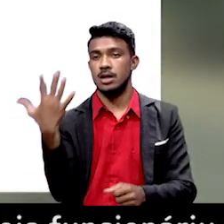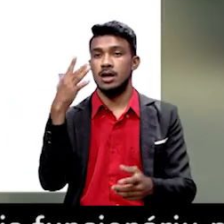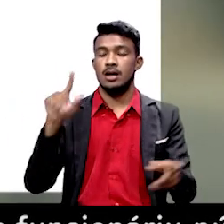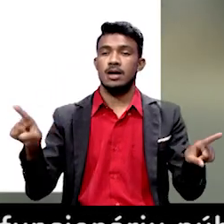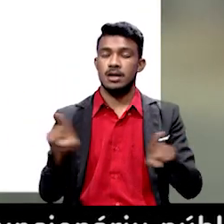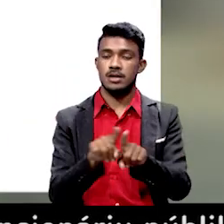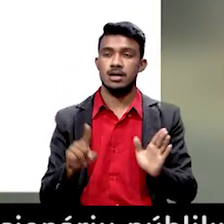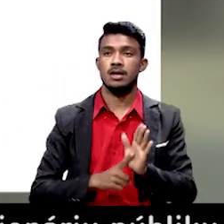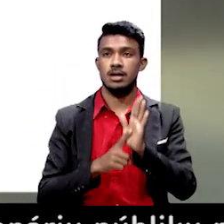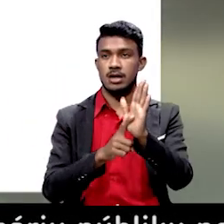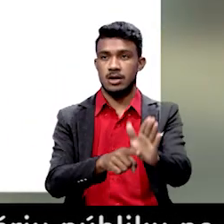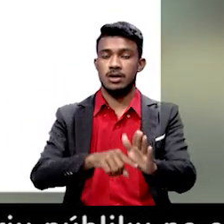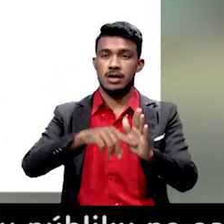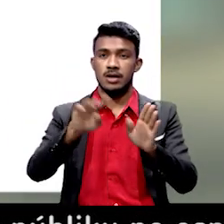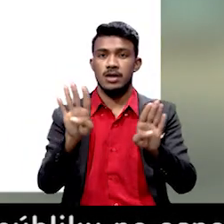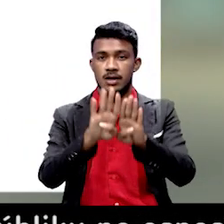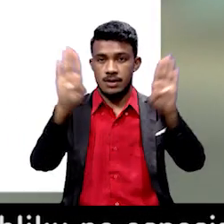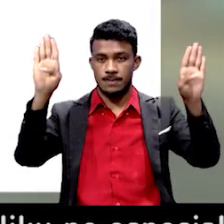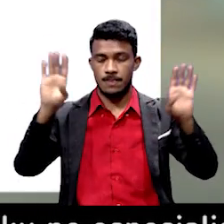iha tabela tuir main.